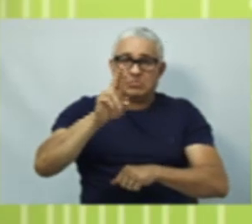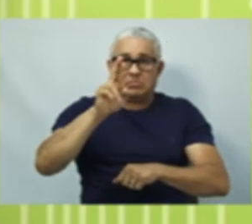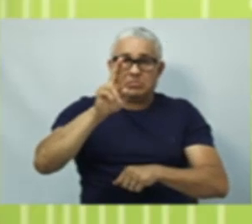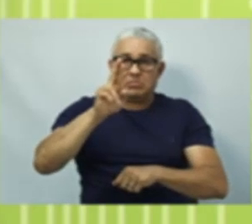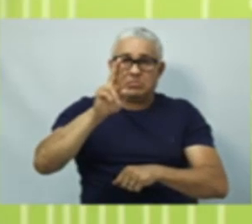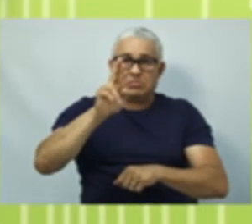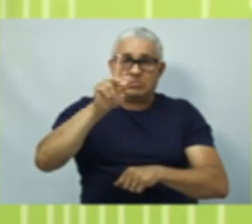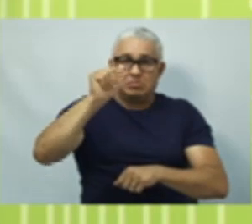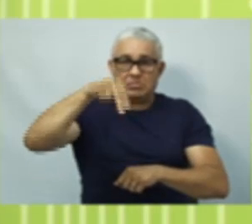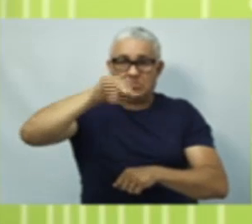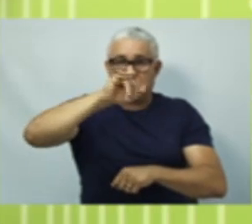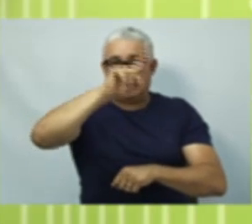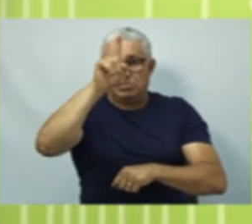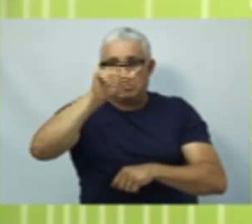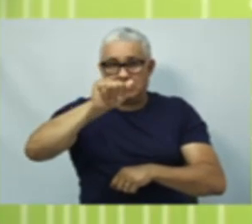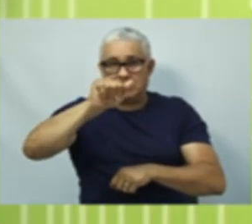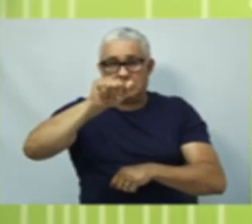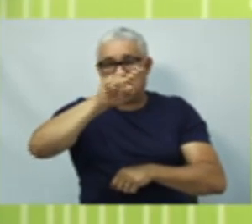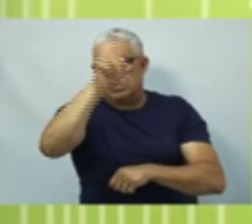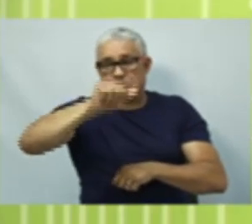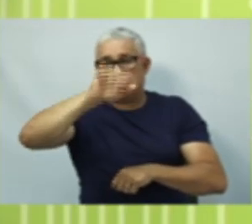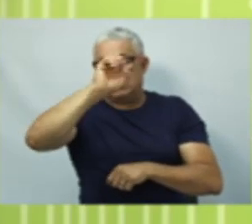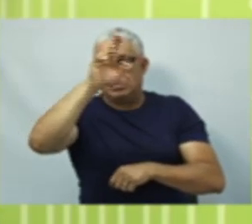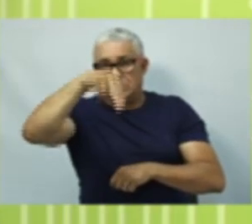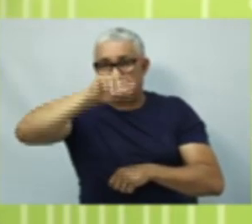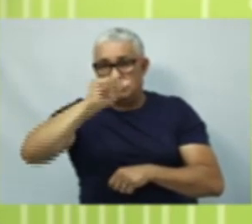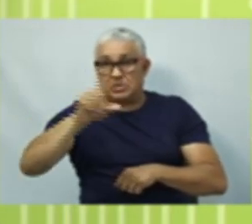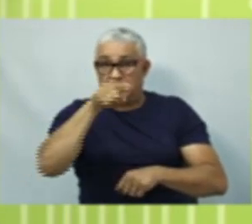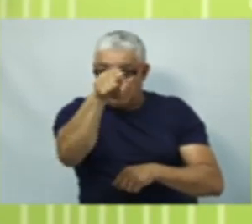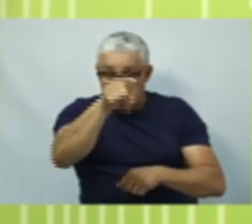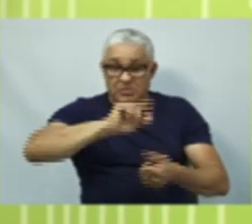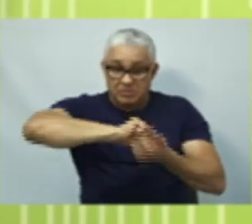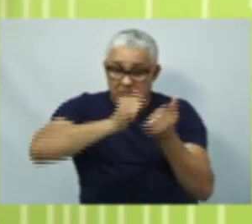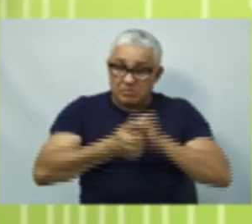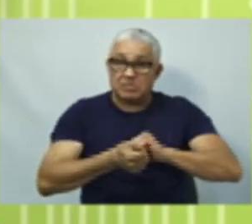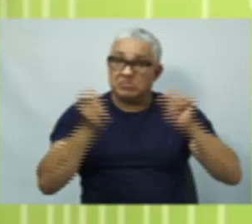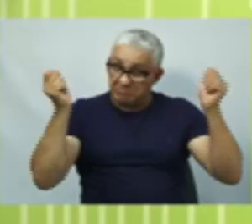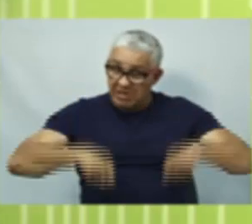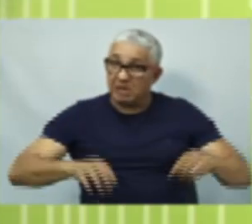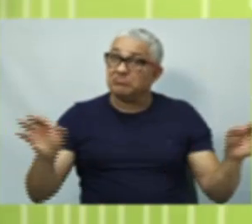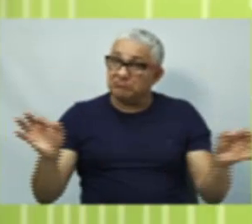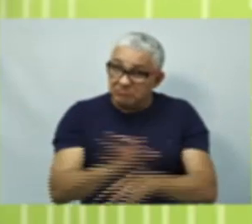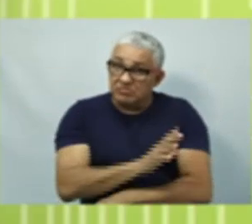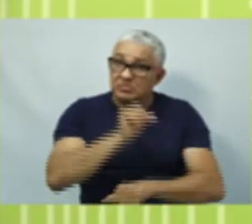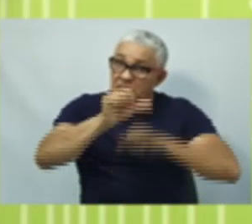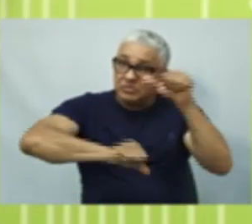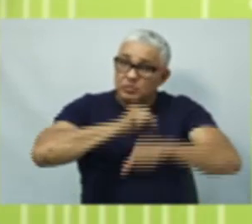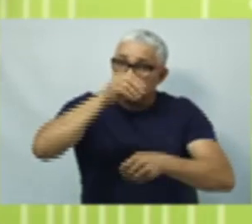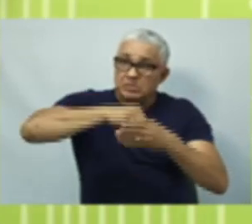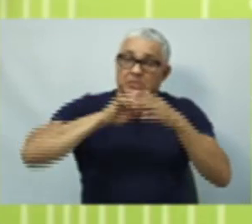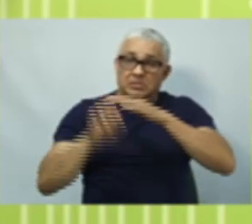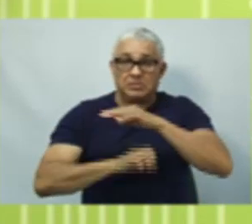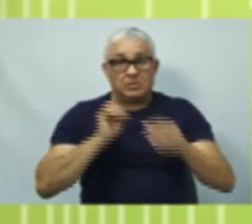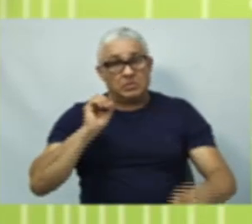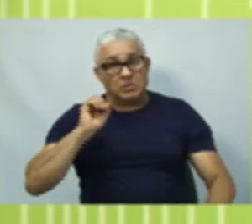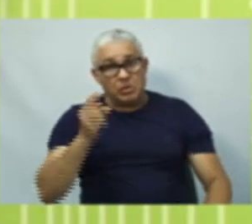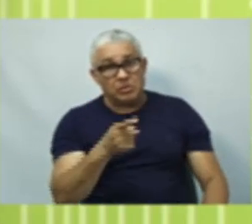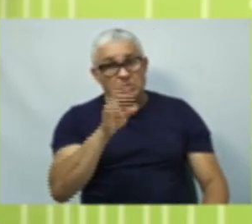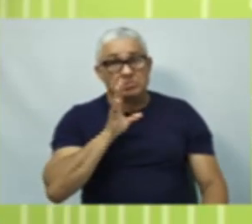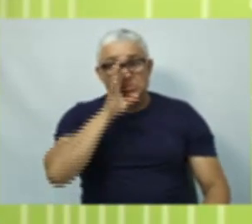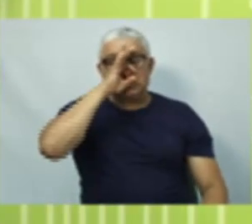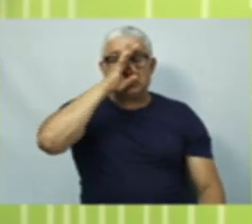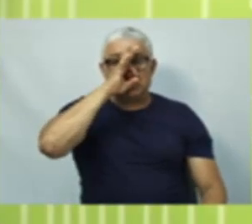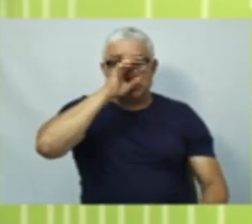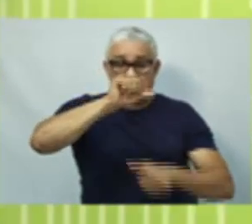organizacional. Você está adaptado a mudanças, está pronto para mudanças ou você é resistente a